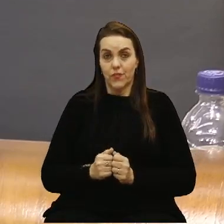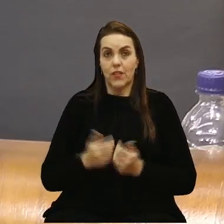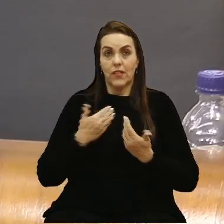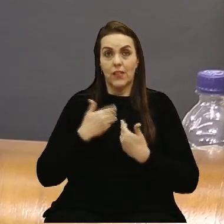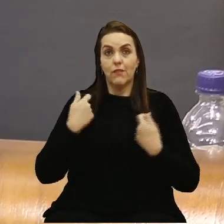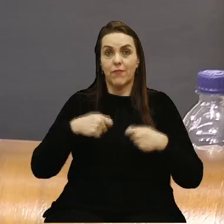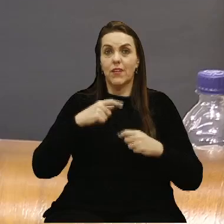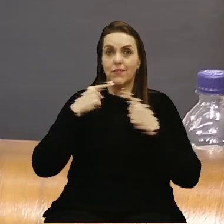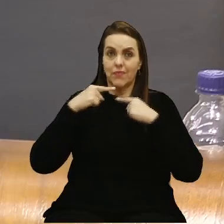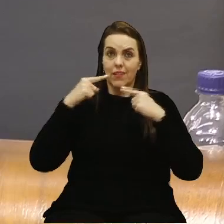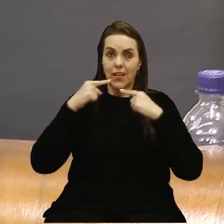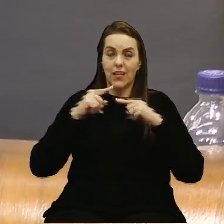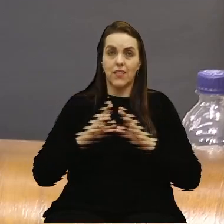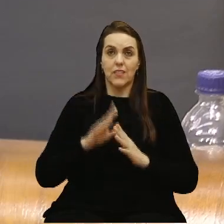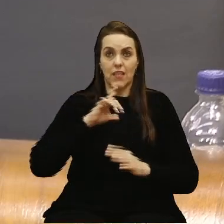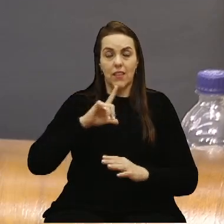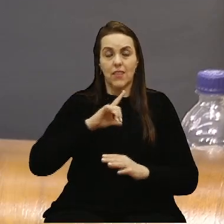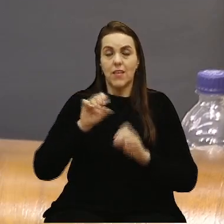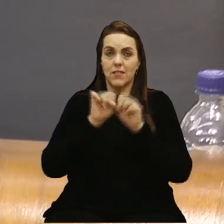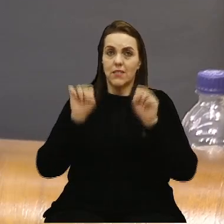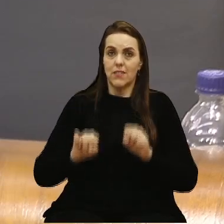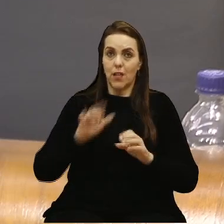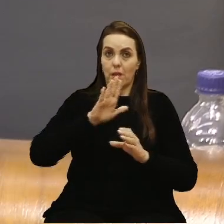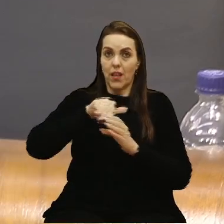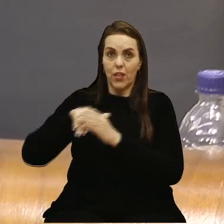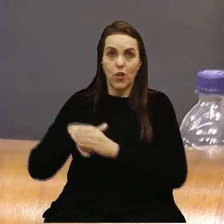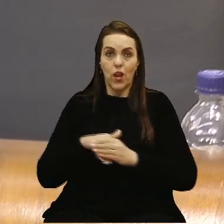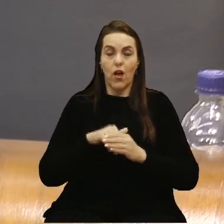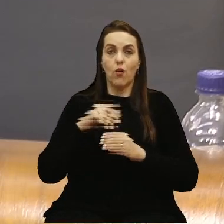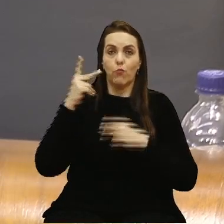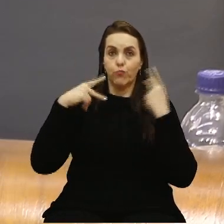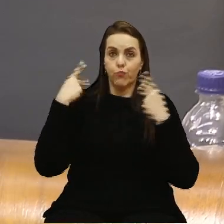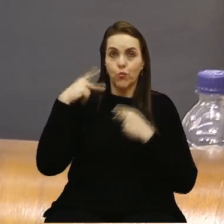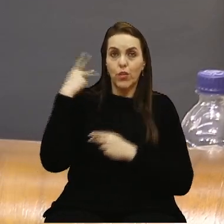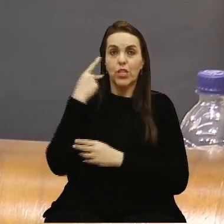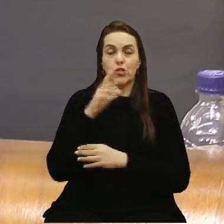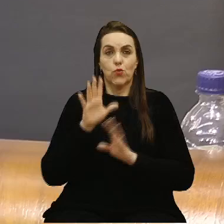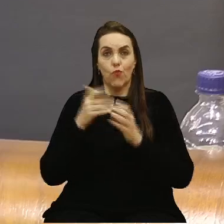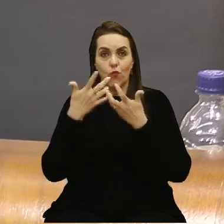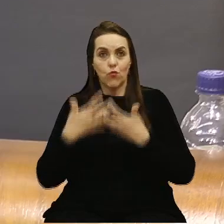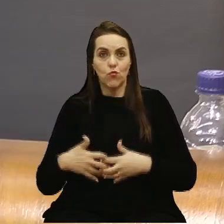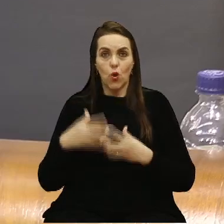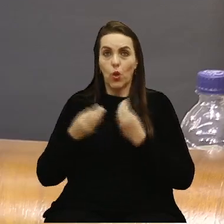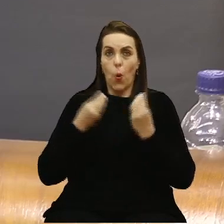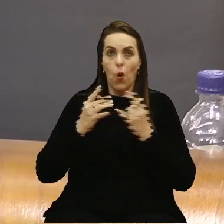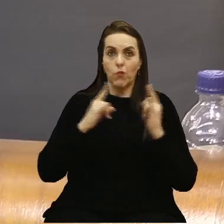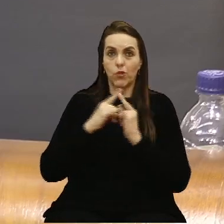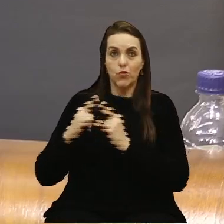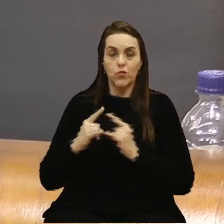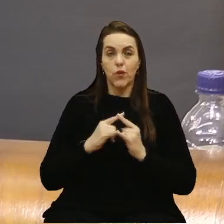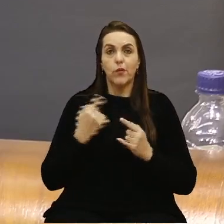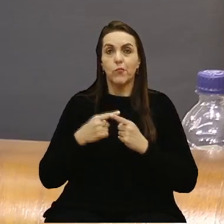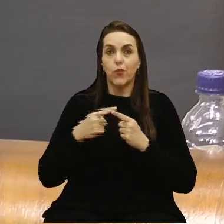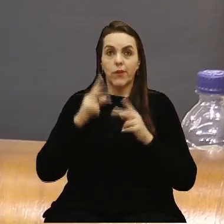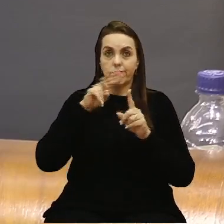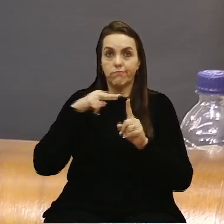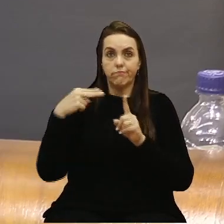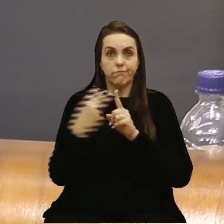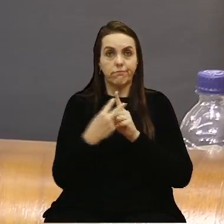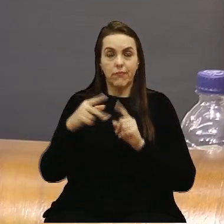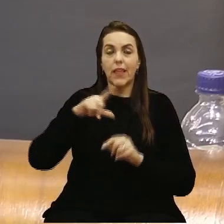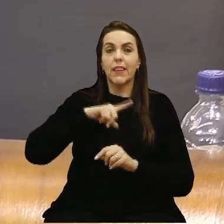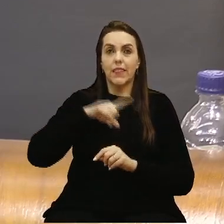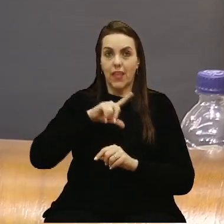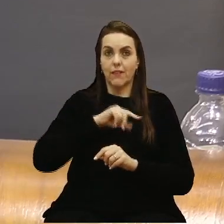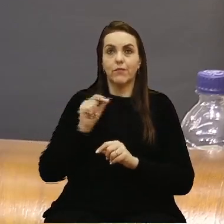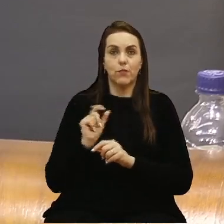várias críticas de como o sistema eleitoral funciona, de como o sistema político funciona, de como são as nossas instituições, porque, no nosso ponto de vista, elas ainda atendem uma